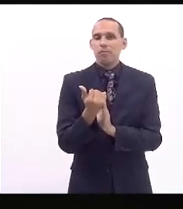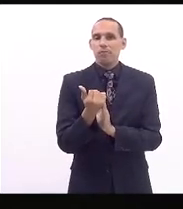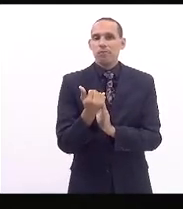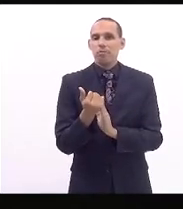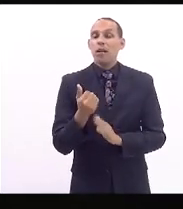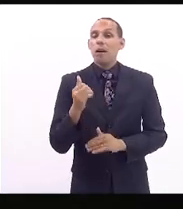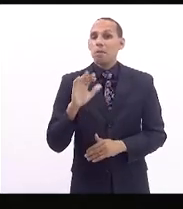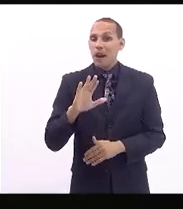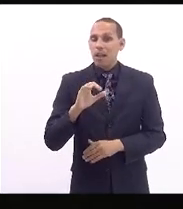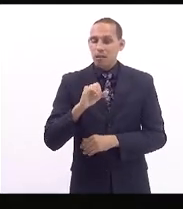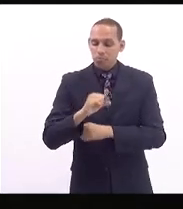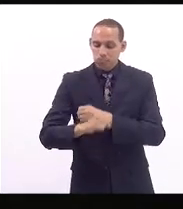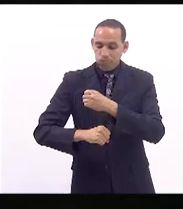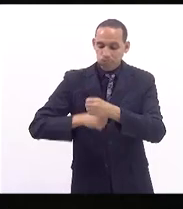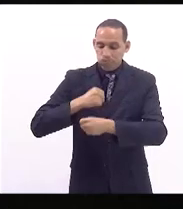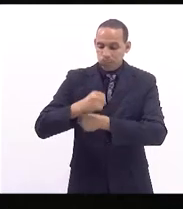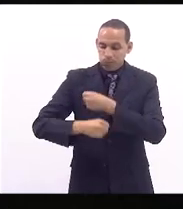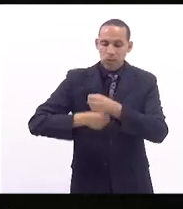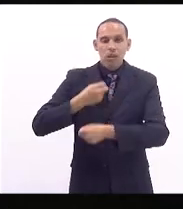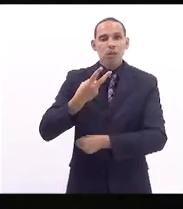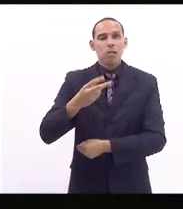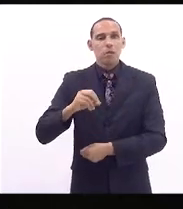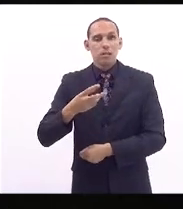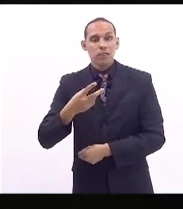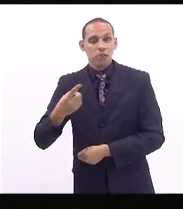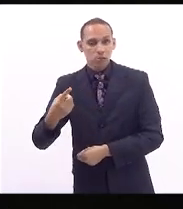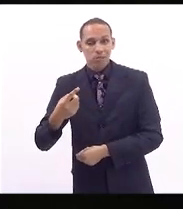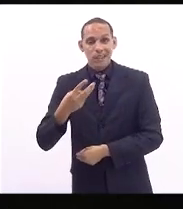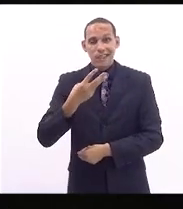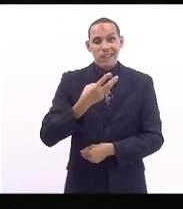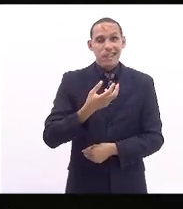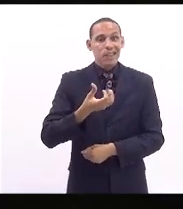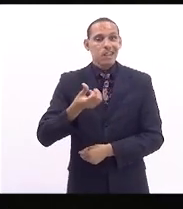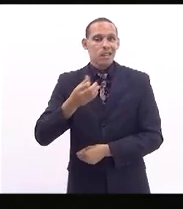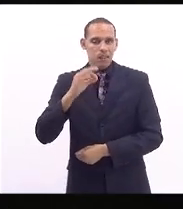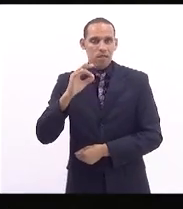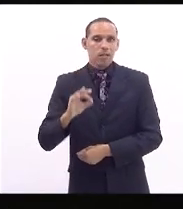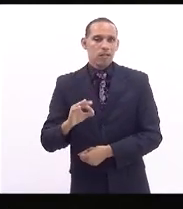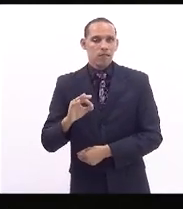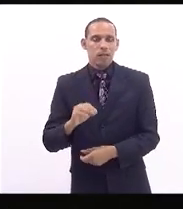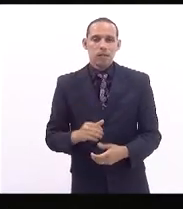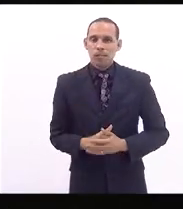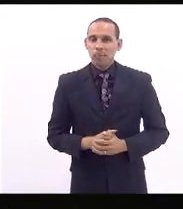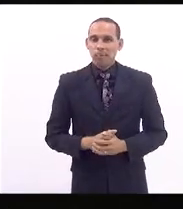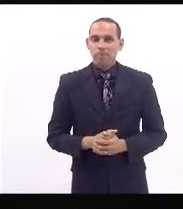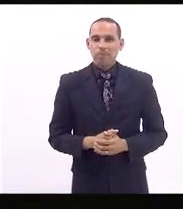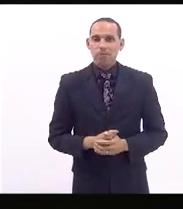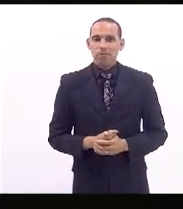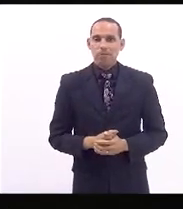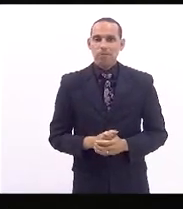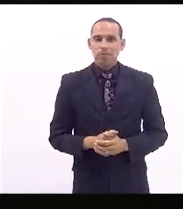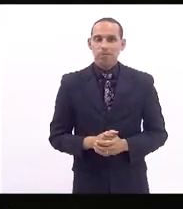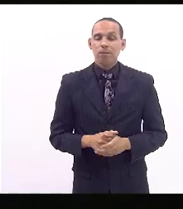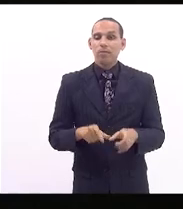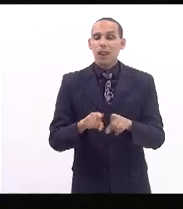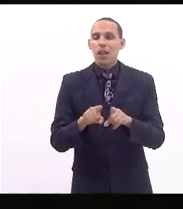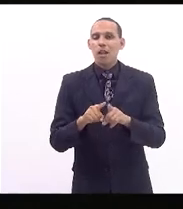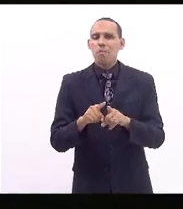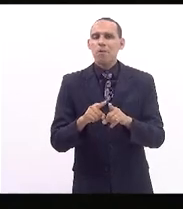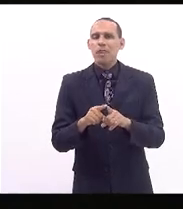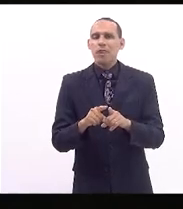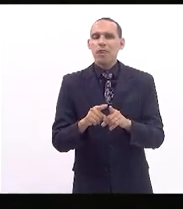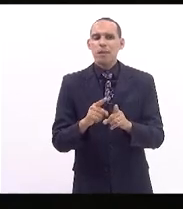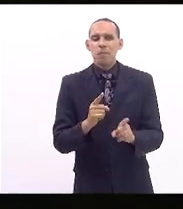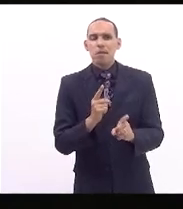mais em 2021 ela foi a 36 por cento e houve uma constatação